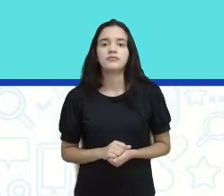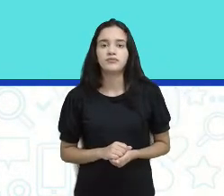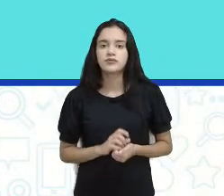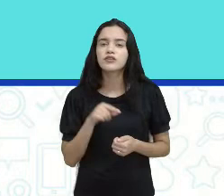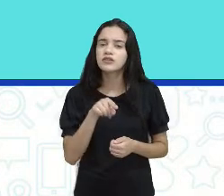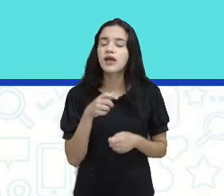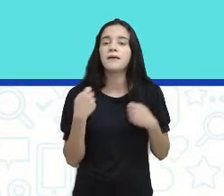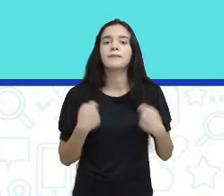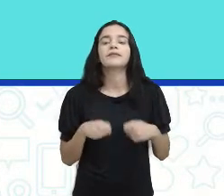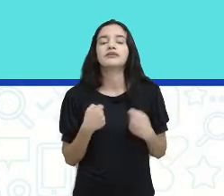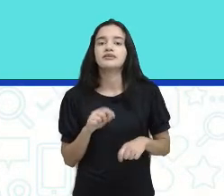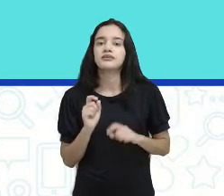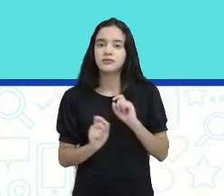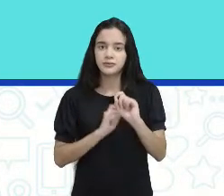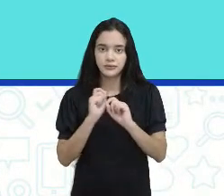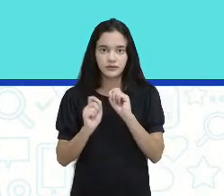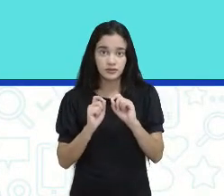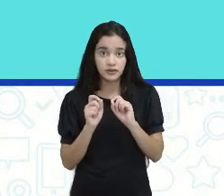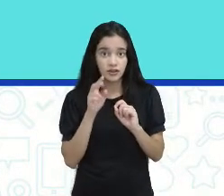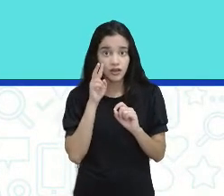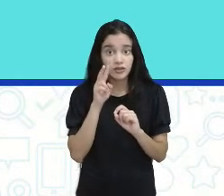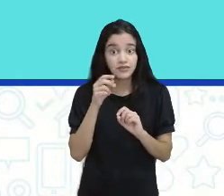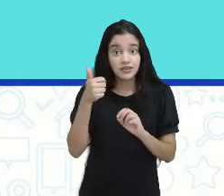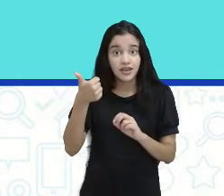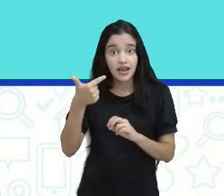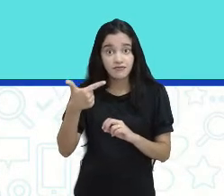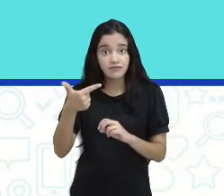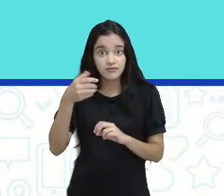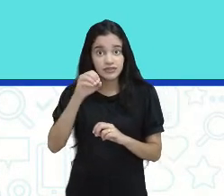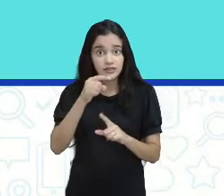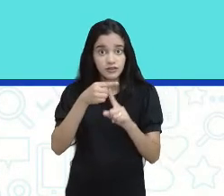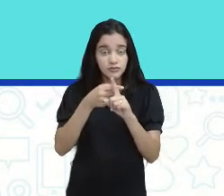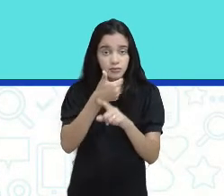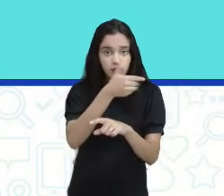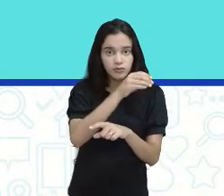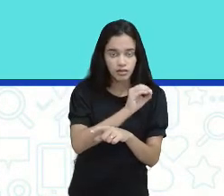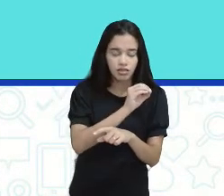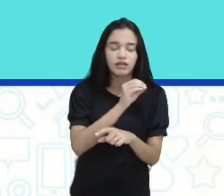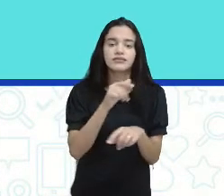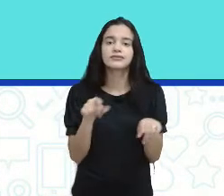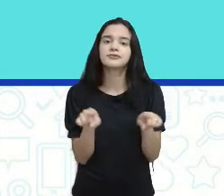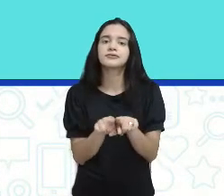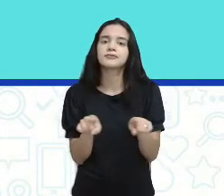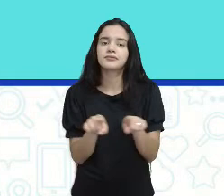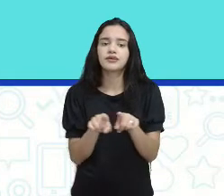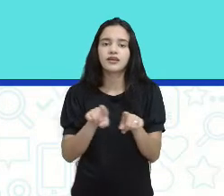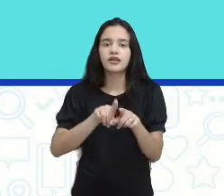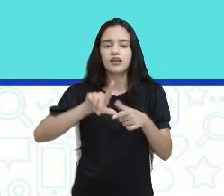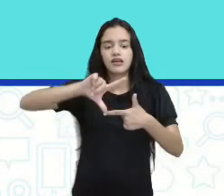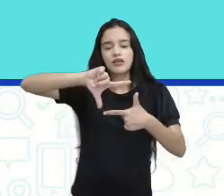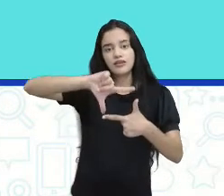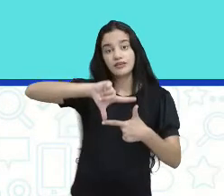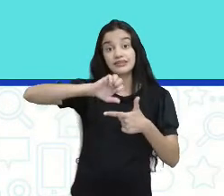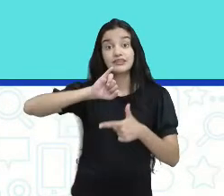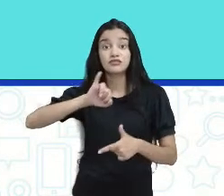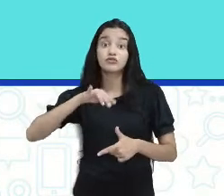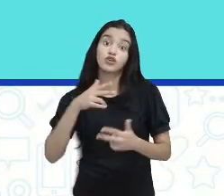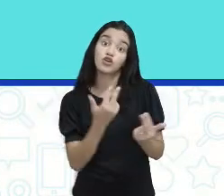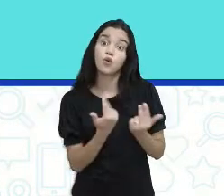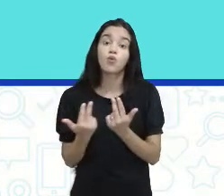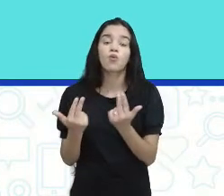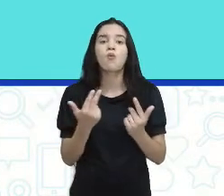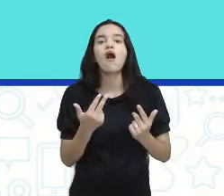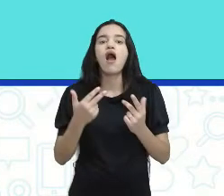vou ser preciso aqui, né? Mas a gente viu que é 20 por 10, então Sim. vai ser também retangular. Então são dimensões diferentes. Se fossem iguais, seria um